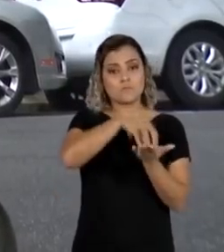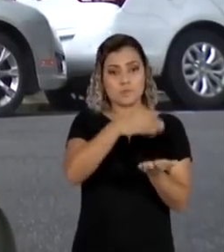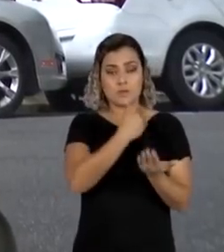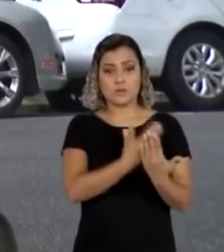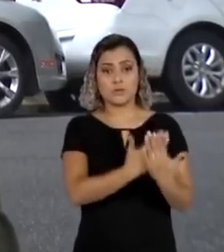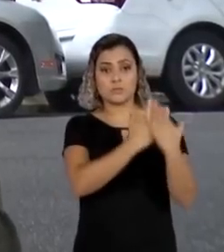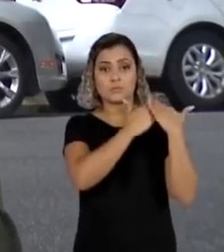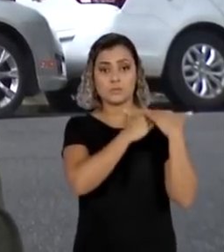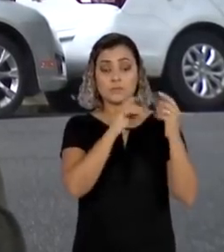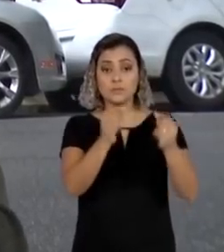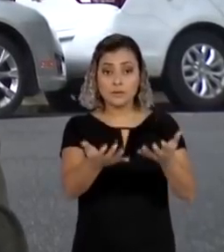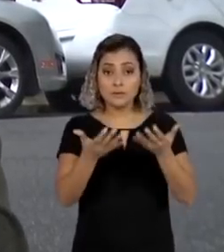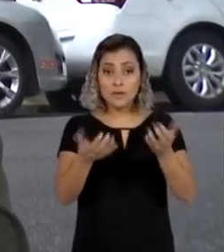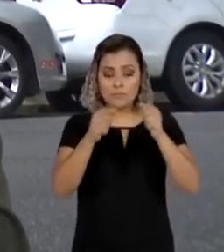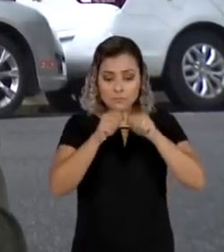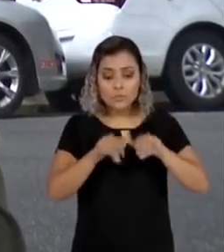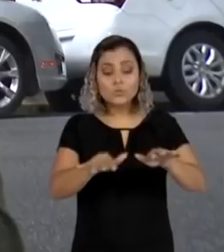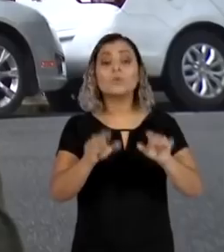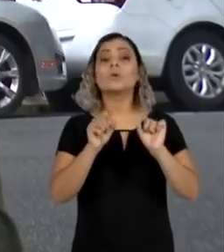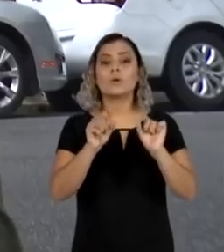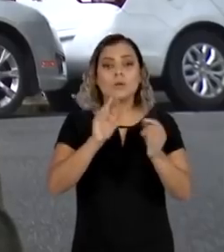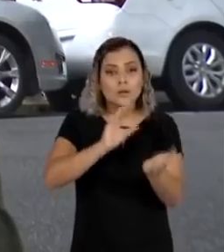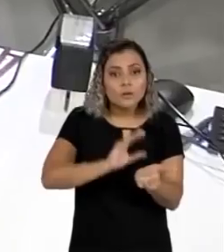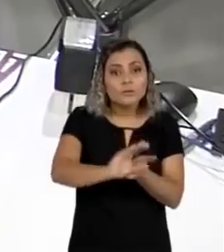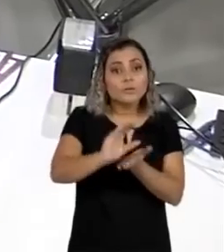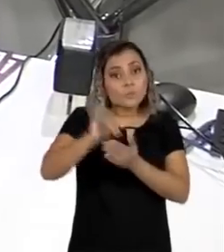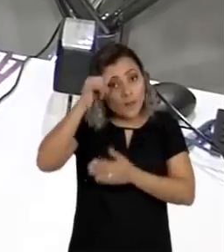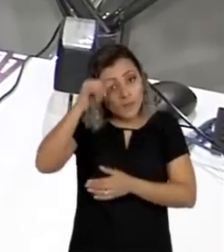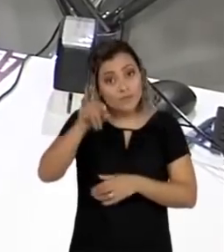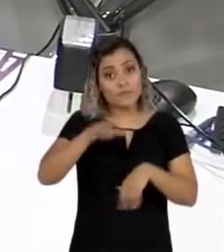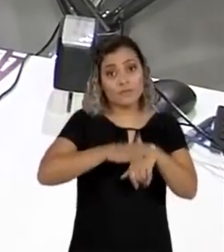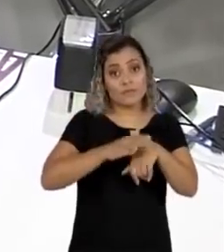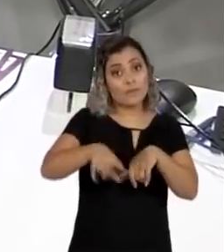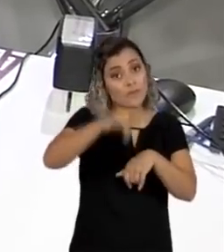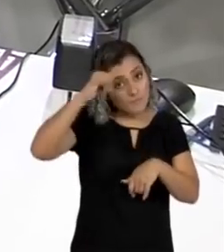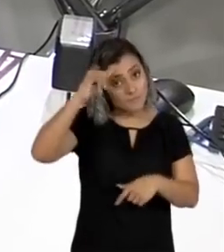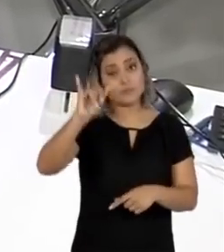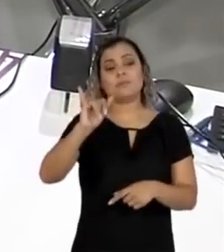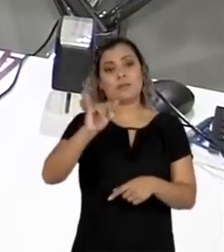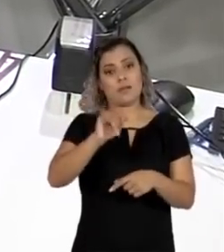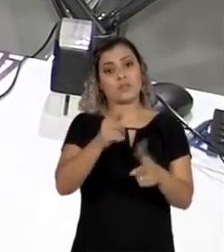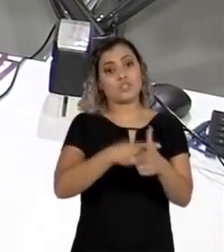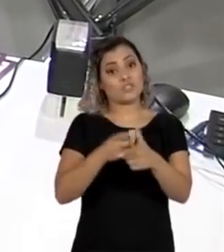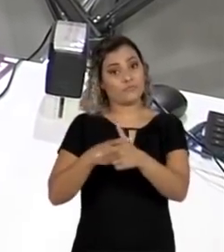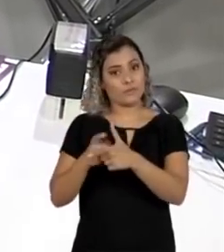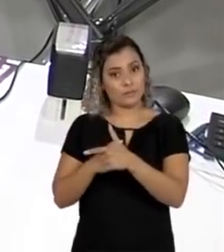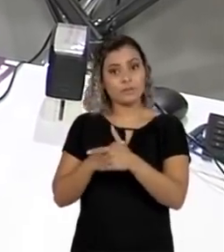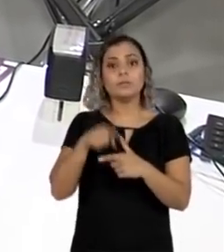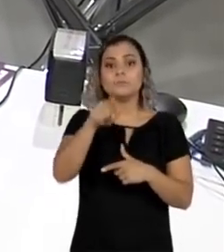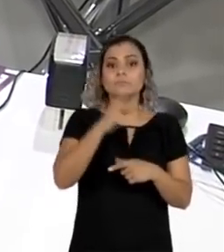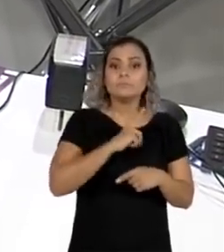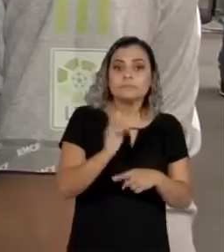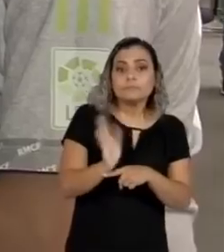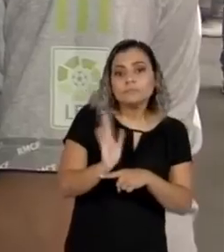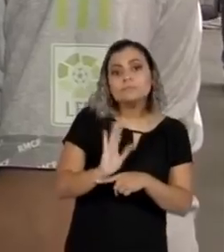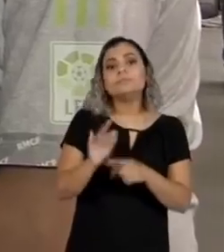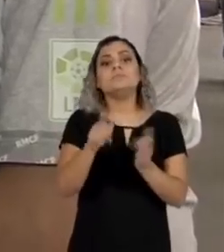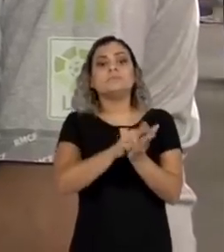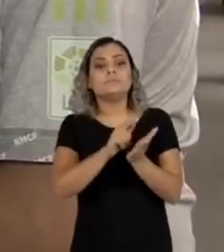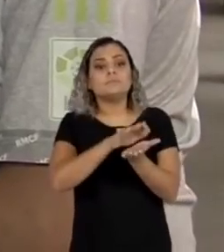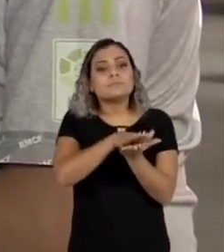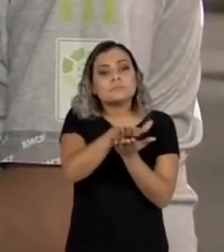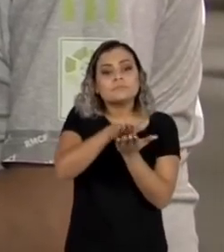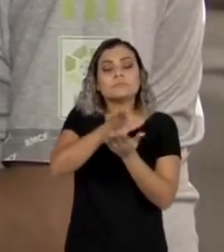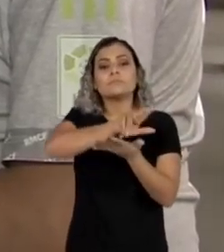iniciativa, querem ir além e investir na prevenção. Quem for a uma agência durante o mutirão terá acesso a vídeos e folhetos sobre